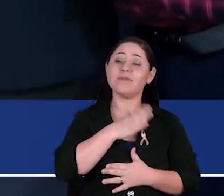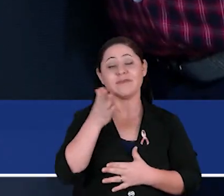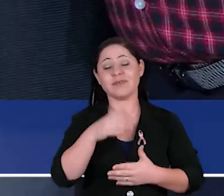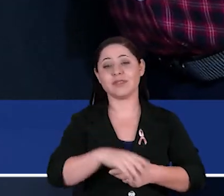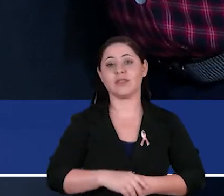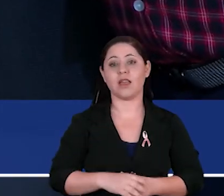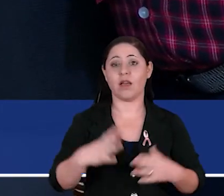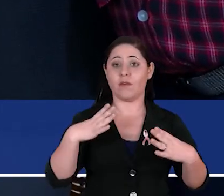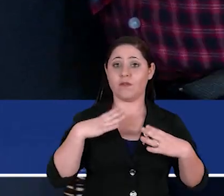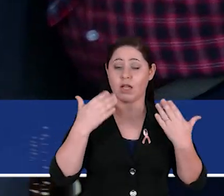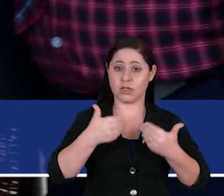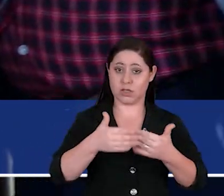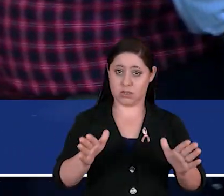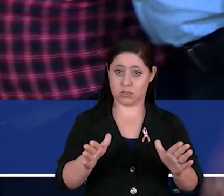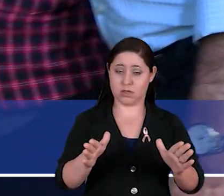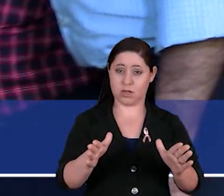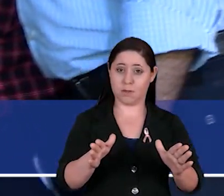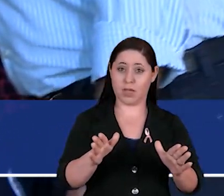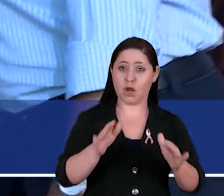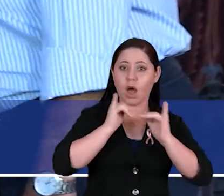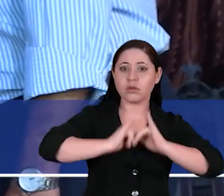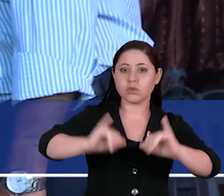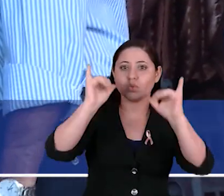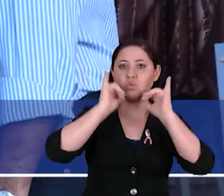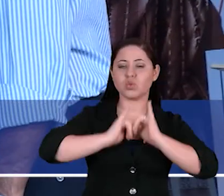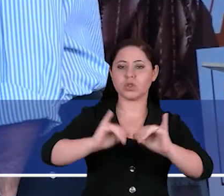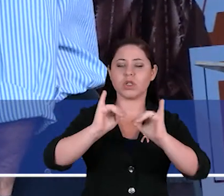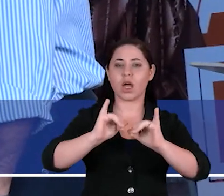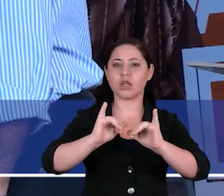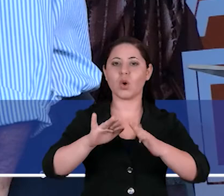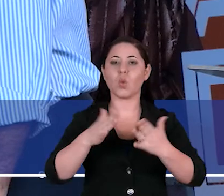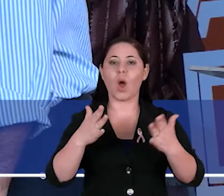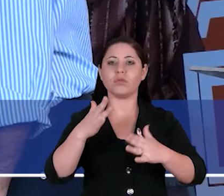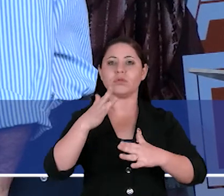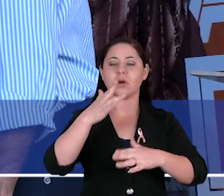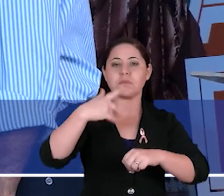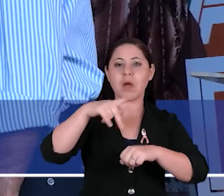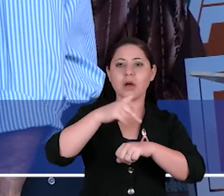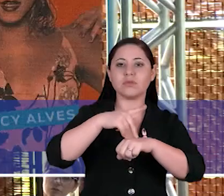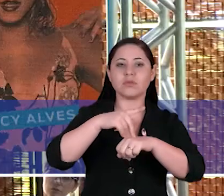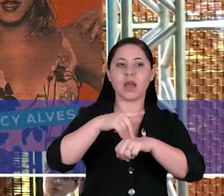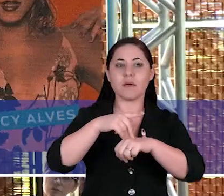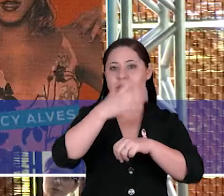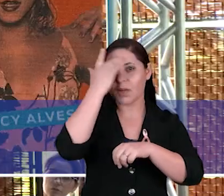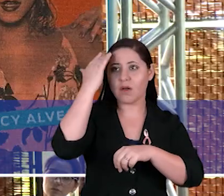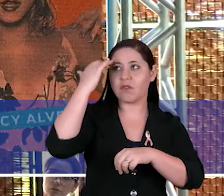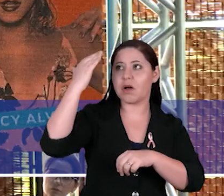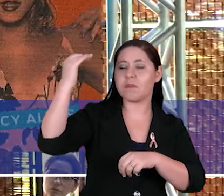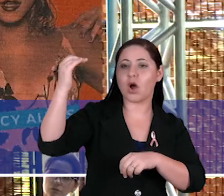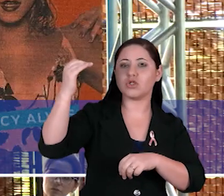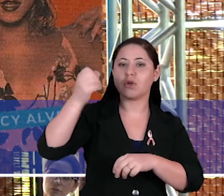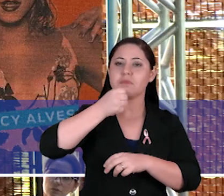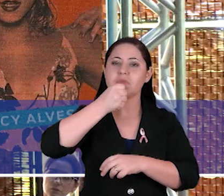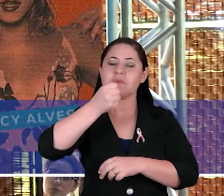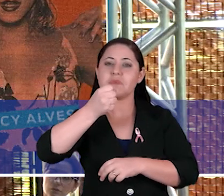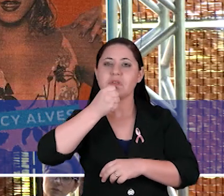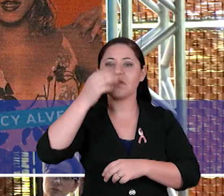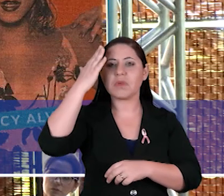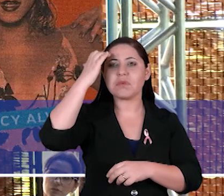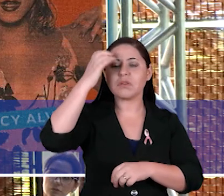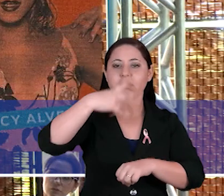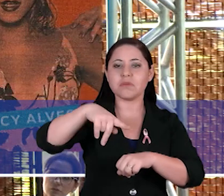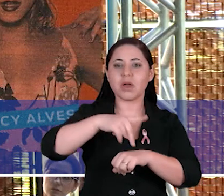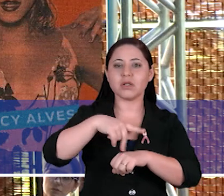lá. Na festa de lançamento, foram anunciadas as atrações nacionais que vão compor um hall de apresentações